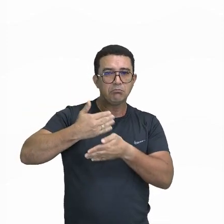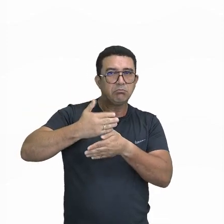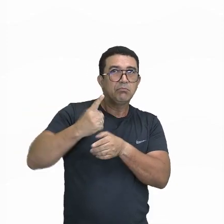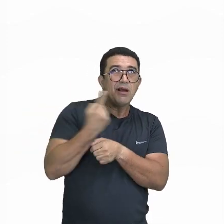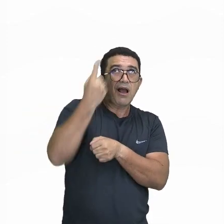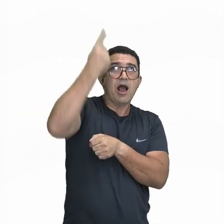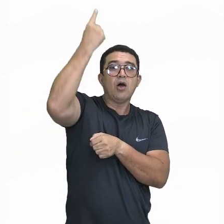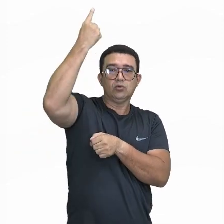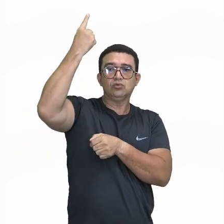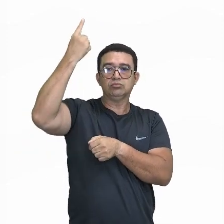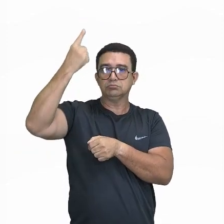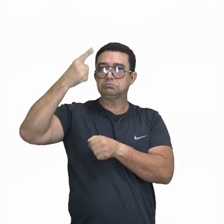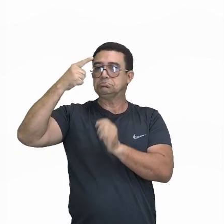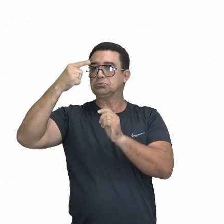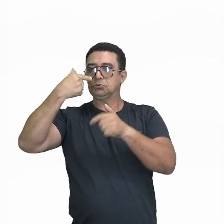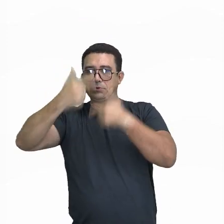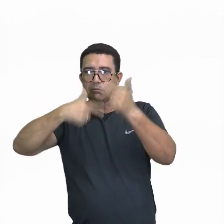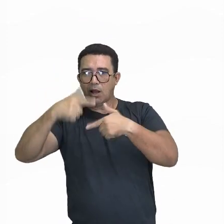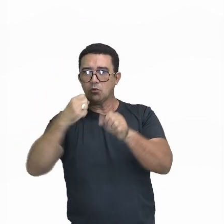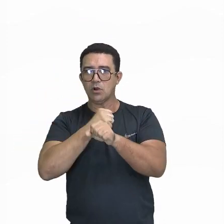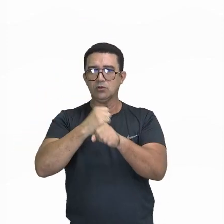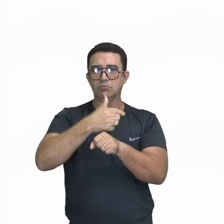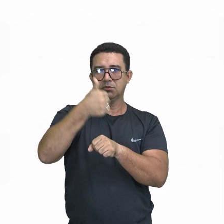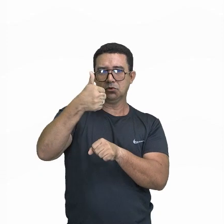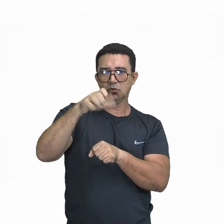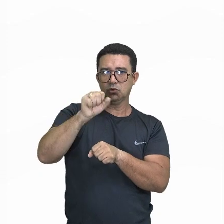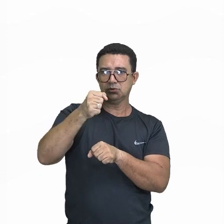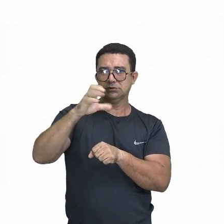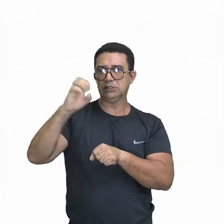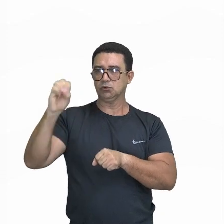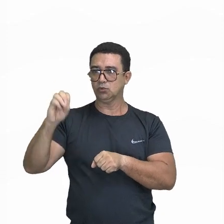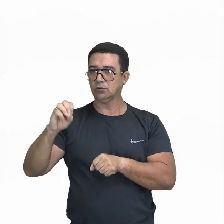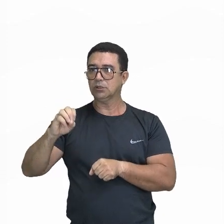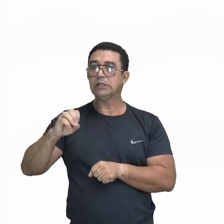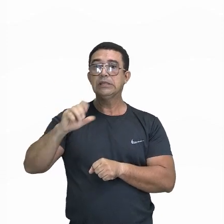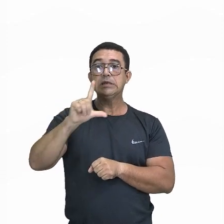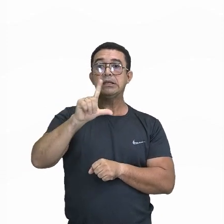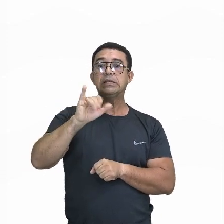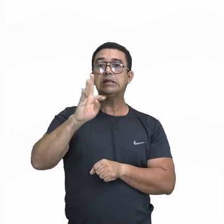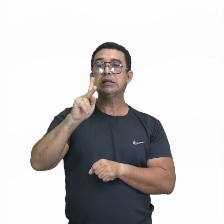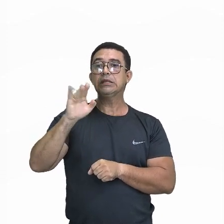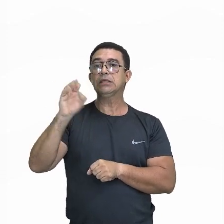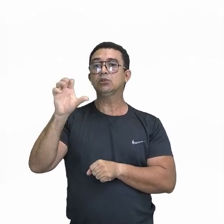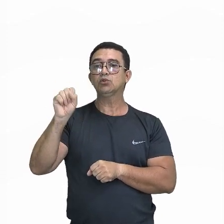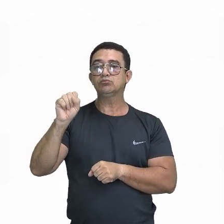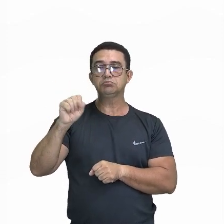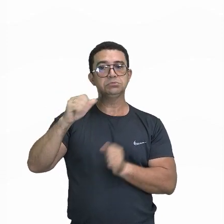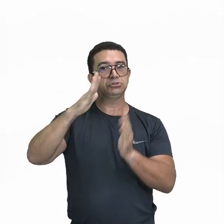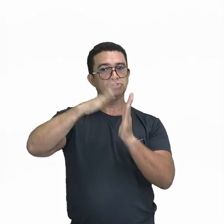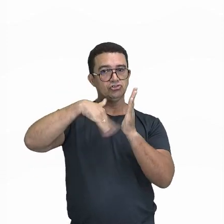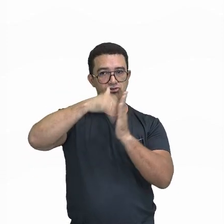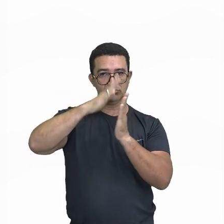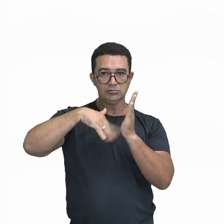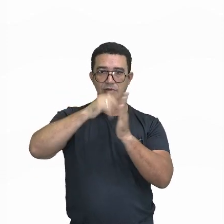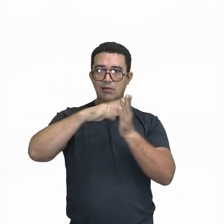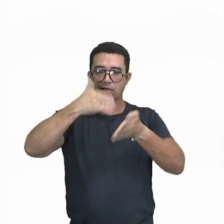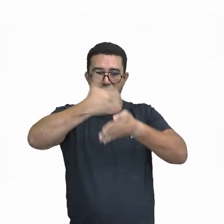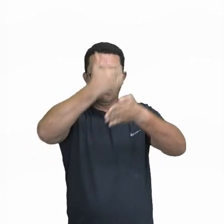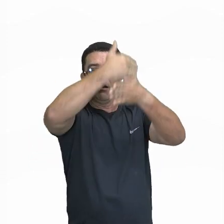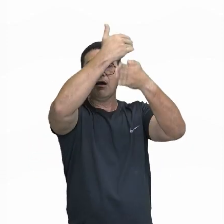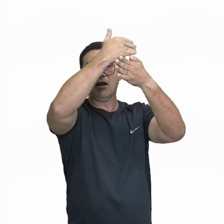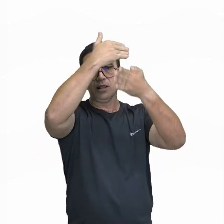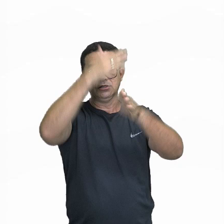confecção da obra foram utilizados 1.800 litros de tintas brancas no fundo da parede,